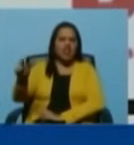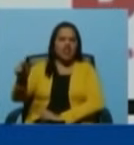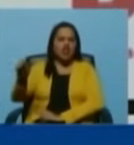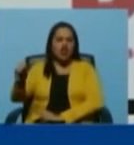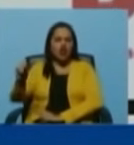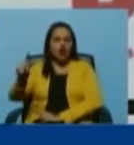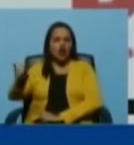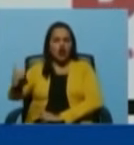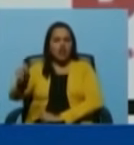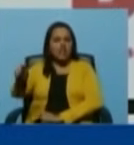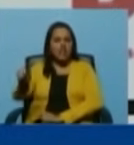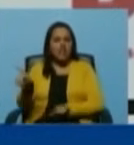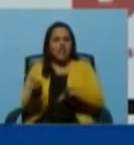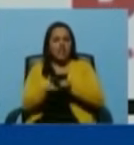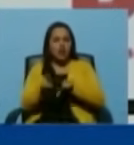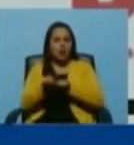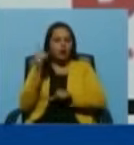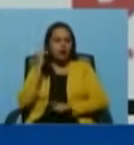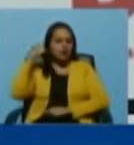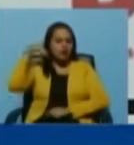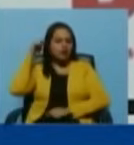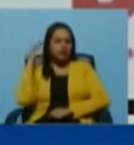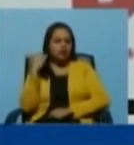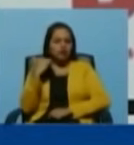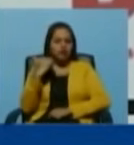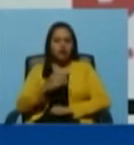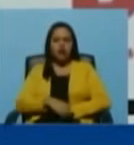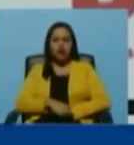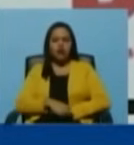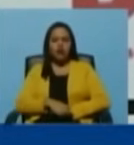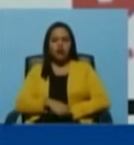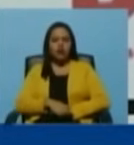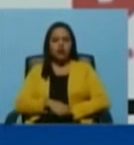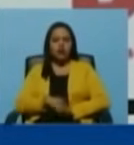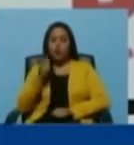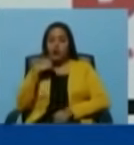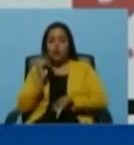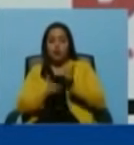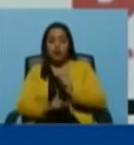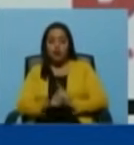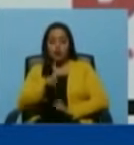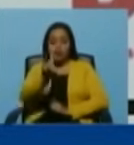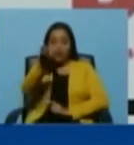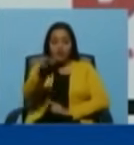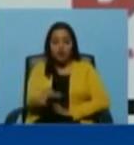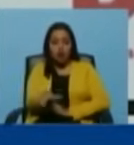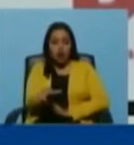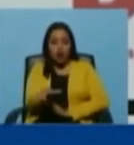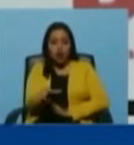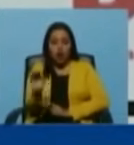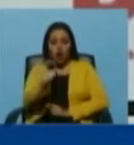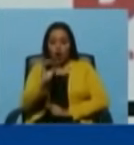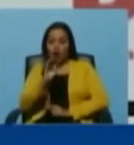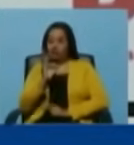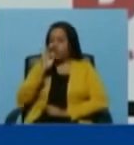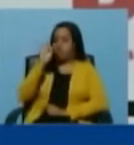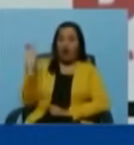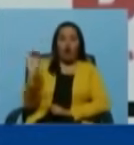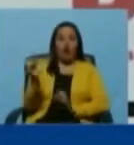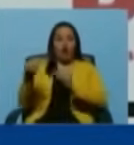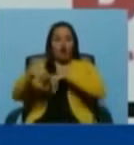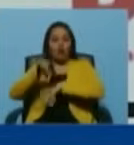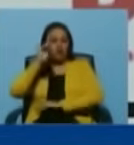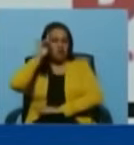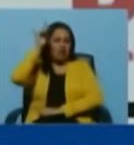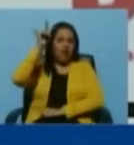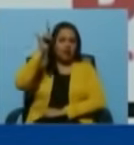de reconhecer a vitória do opositor Edmundo Gonzalez. Seria um caminho do meio e, como o Américo vinha dizendo, críticas ali